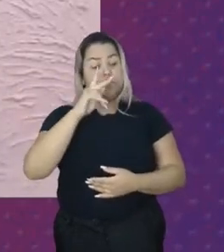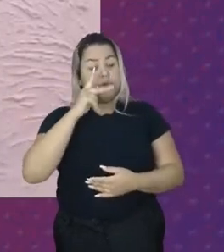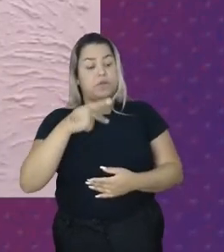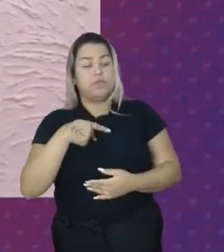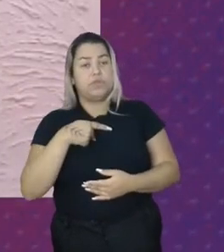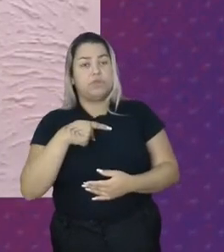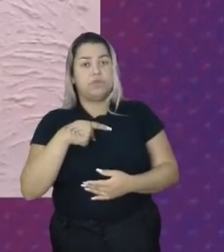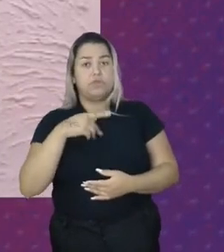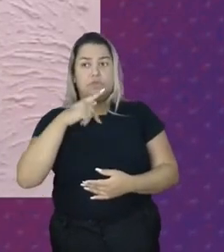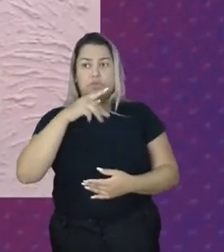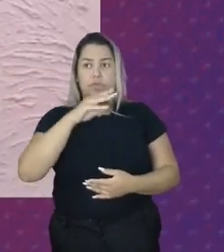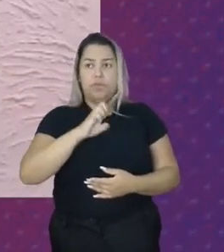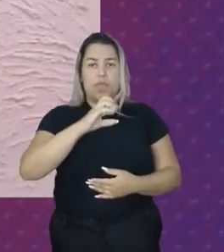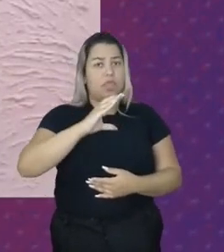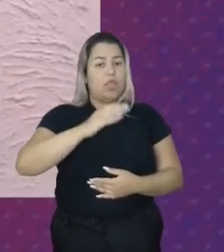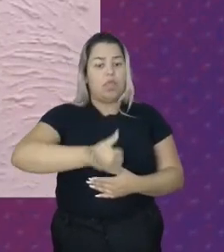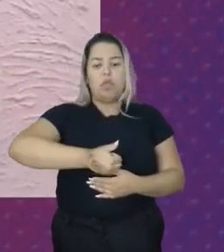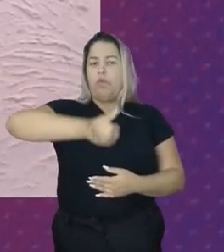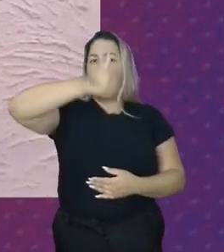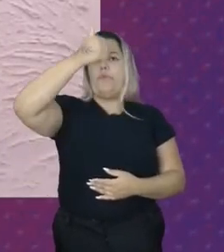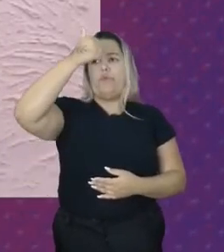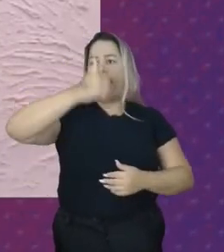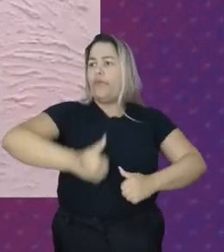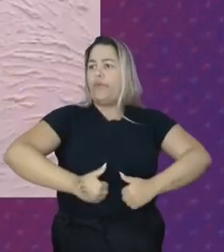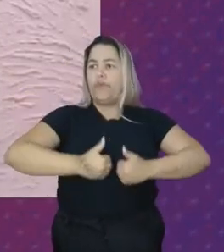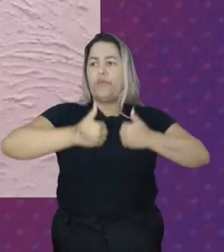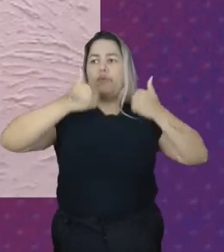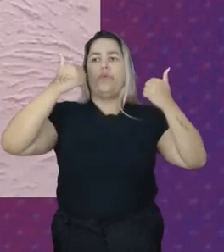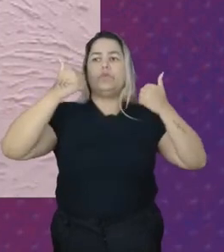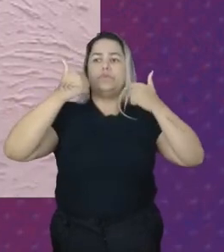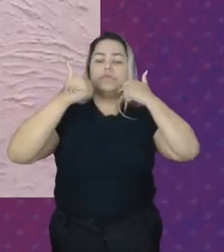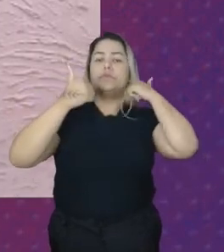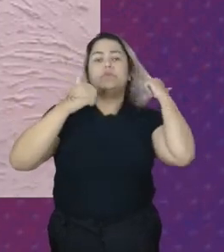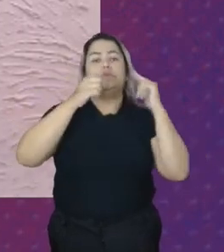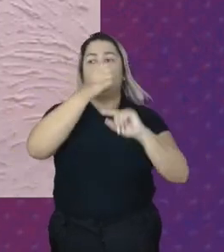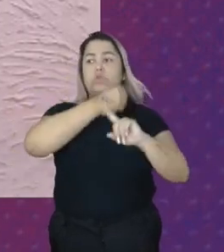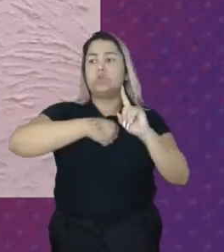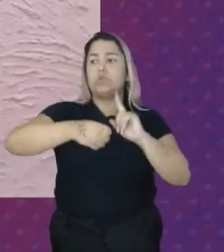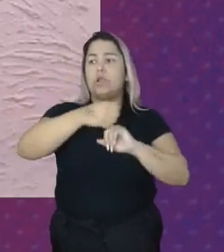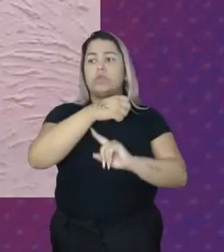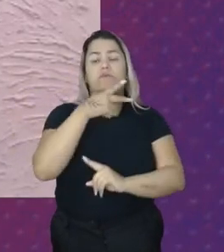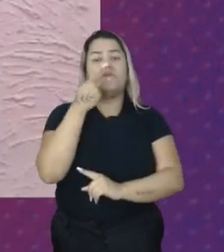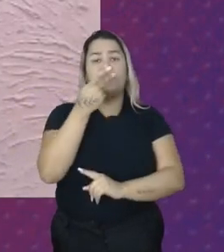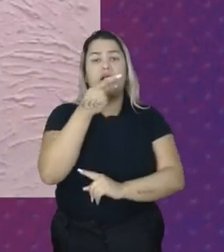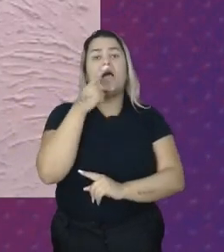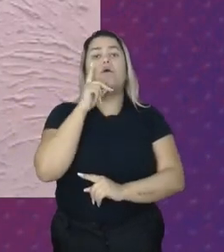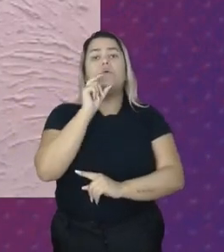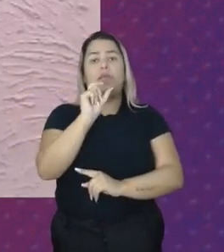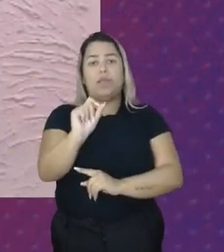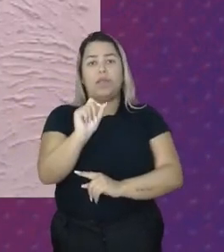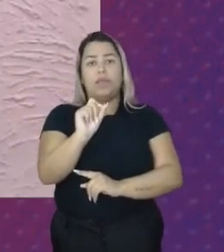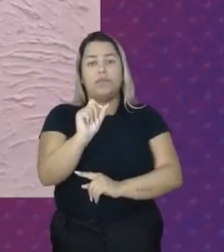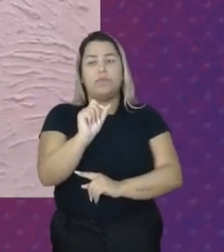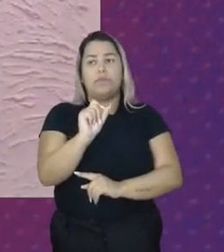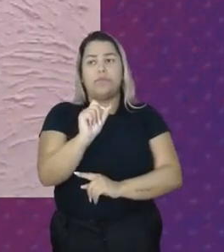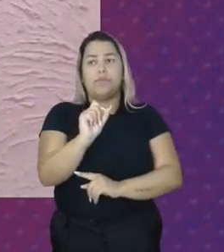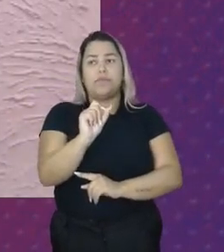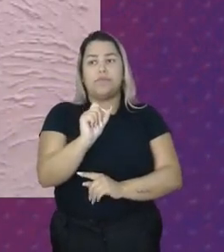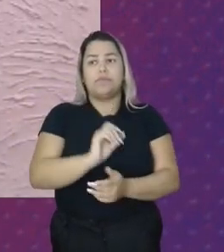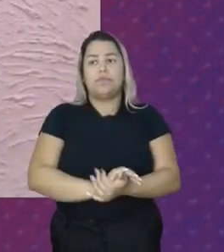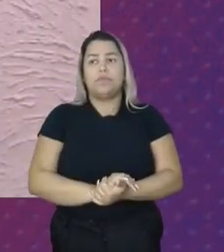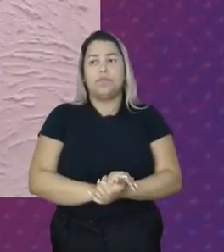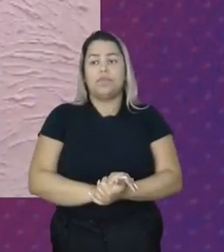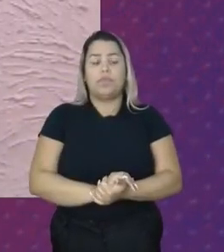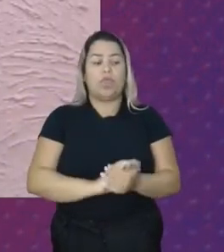depois da PEC, melhorou muito. Apesar da sociedade, a mídia dizer que, devido